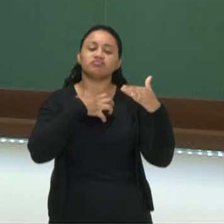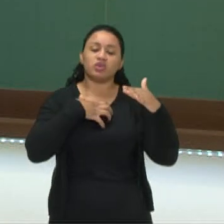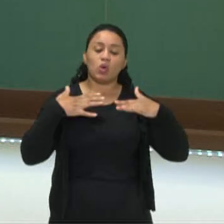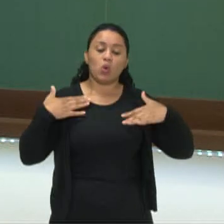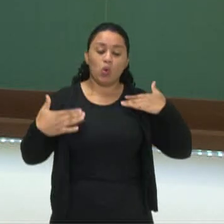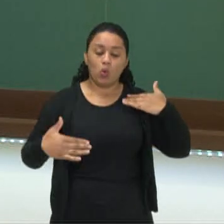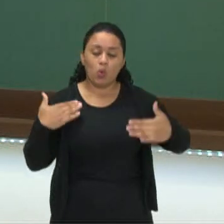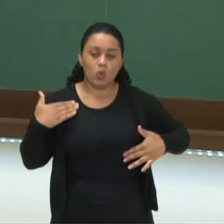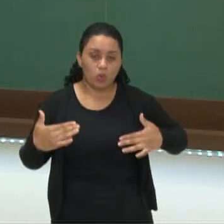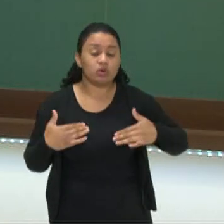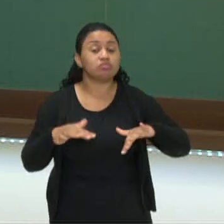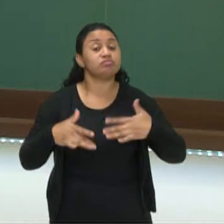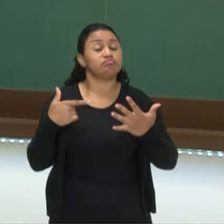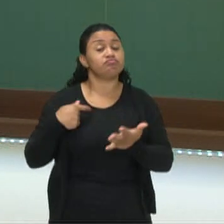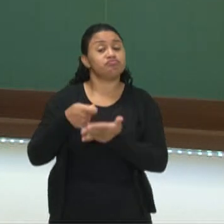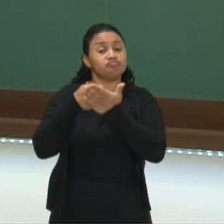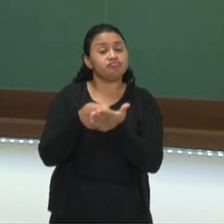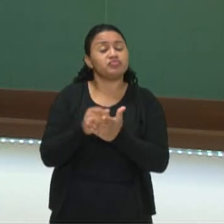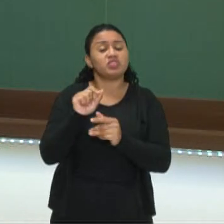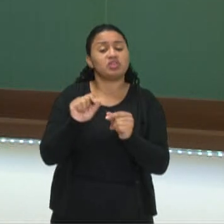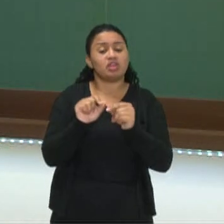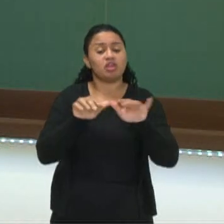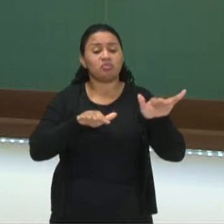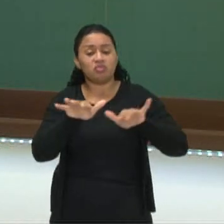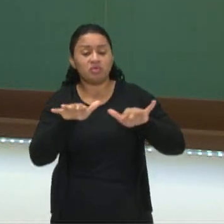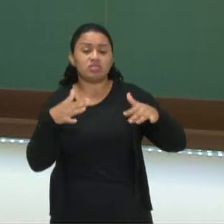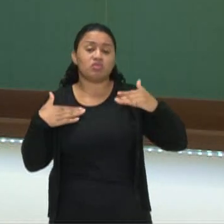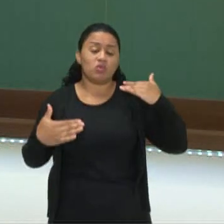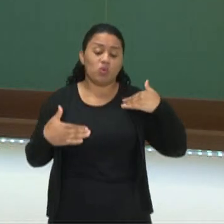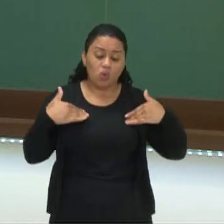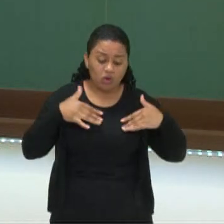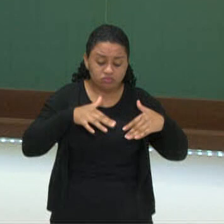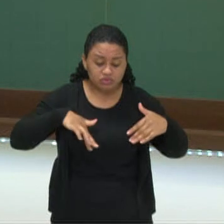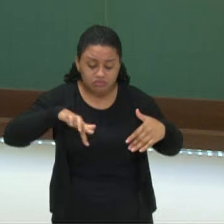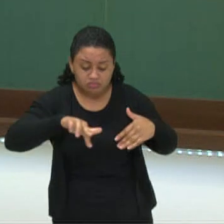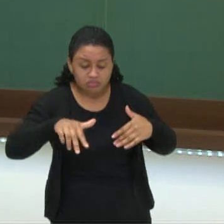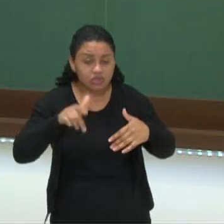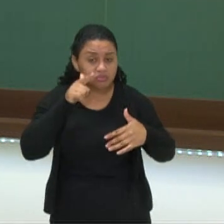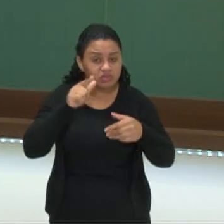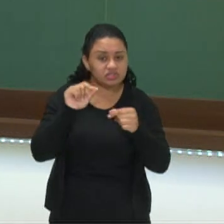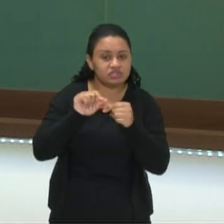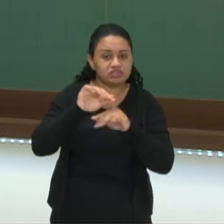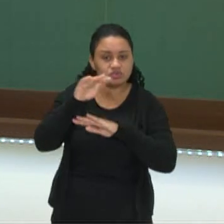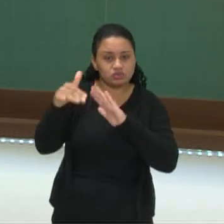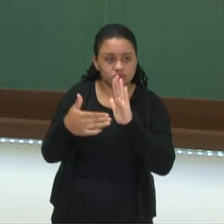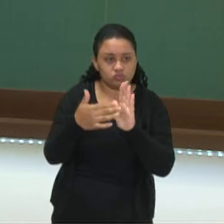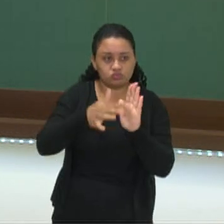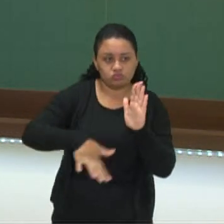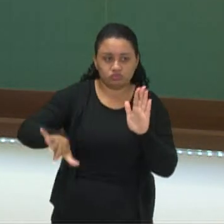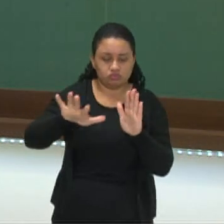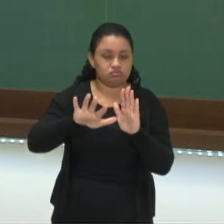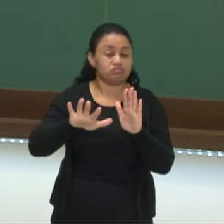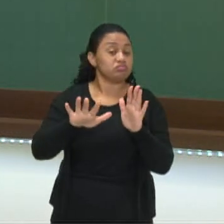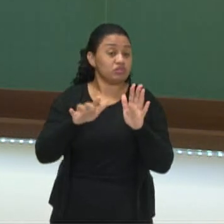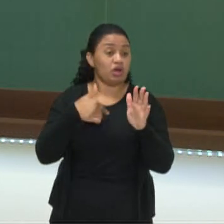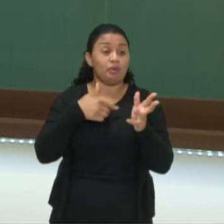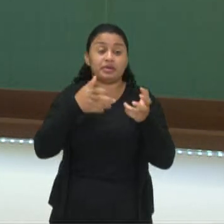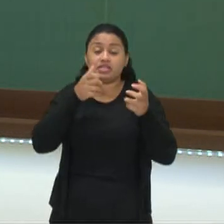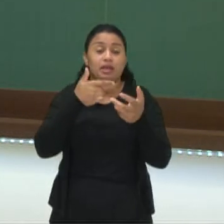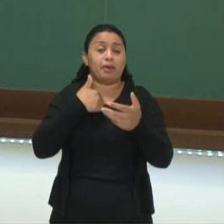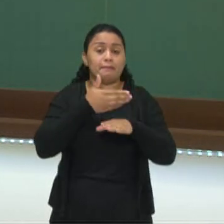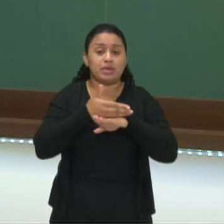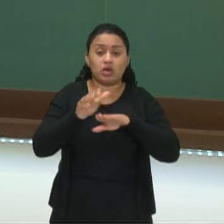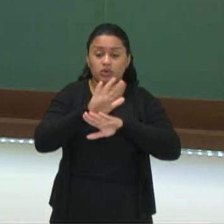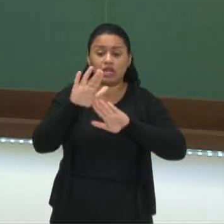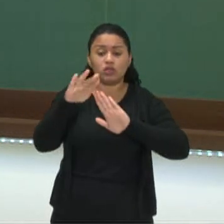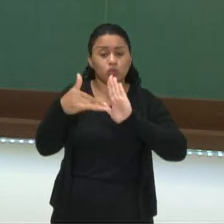Então ele é obrigado exatamente a deslocar seu corpo sobre a obra para poder fazer o preenchimento dela. Veja bem, não existe espaço em branco. E